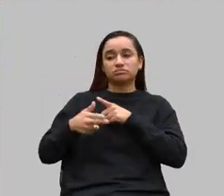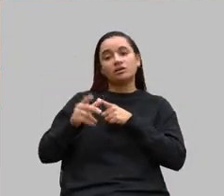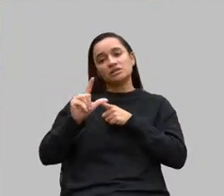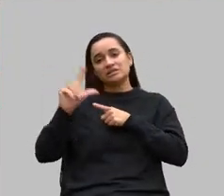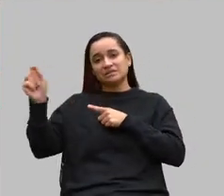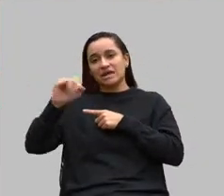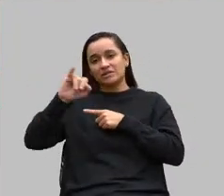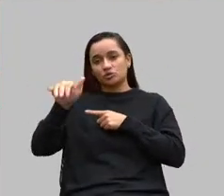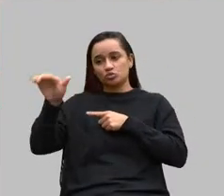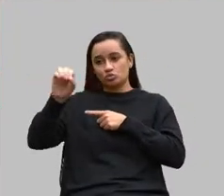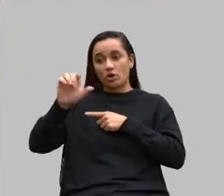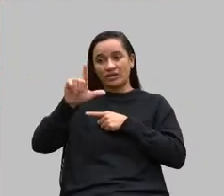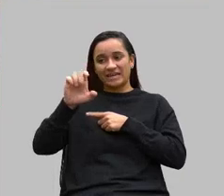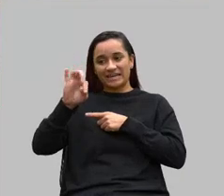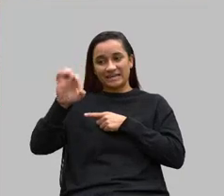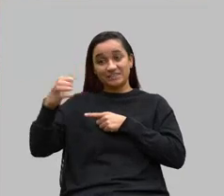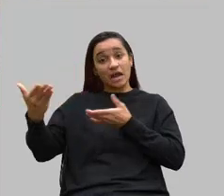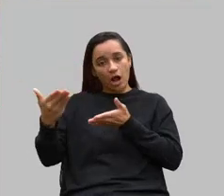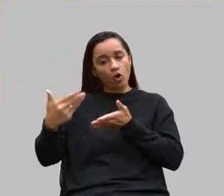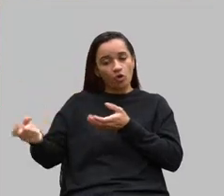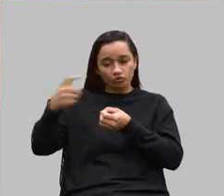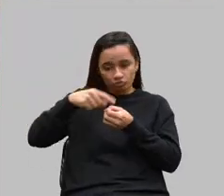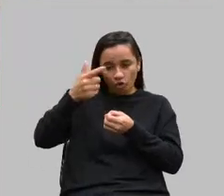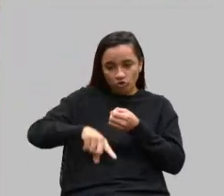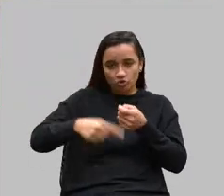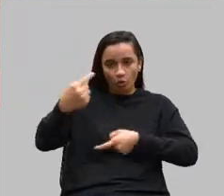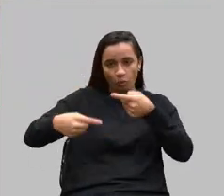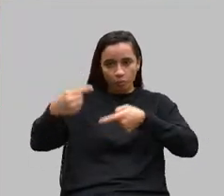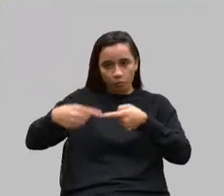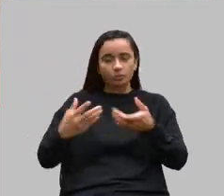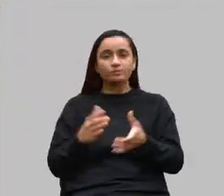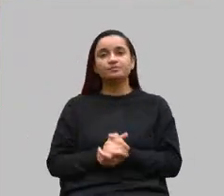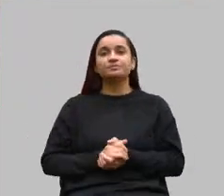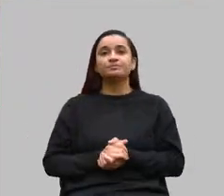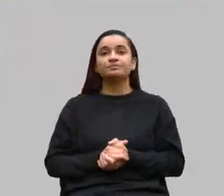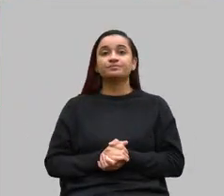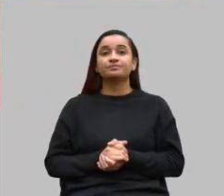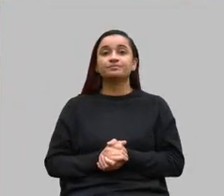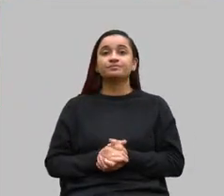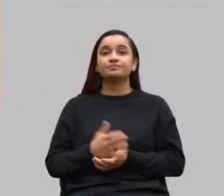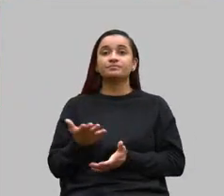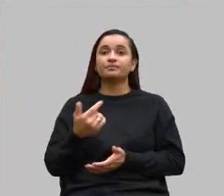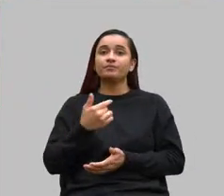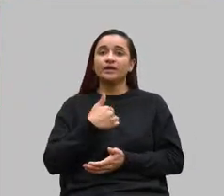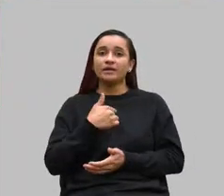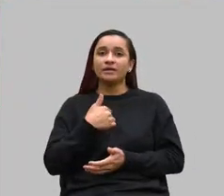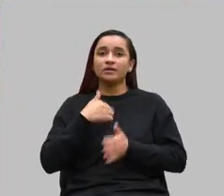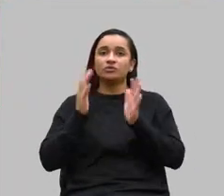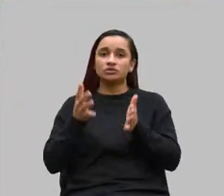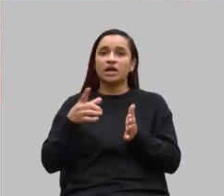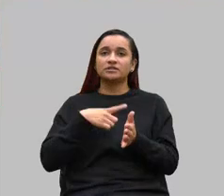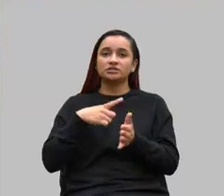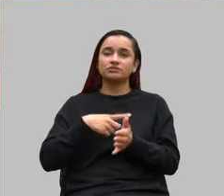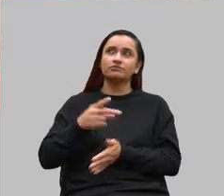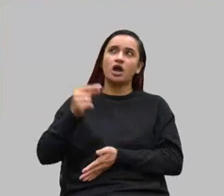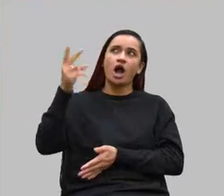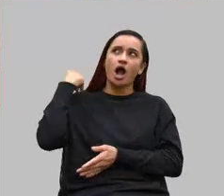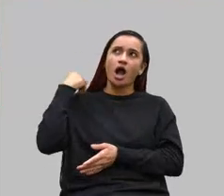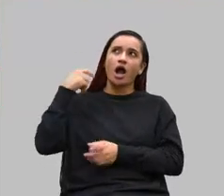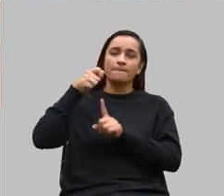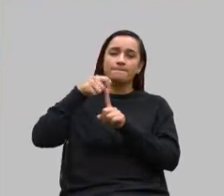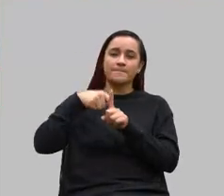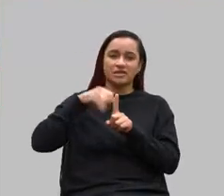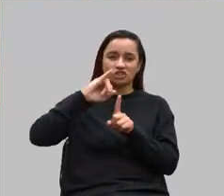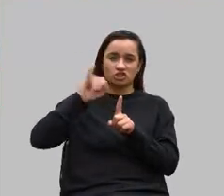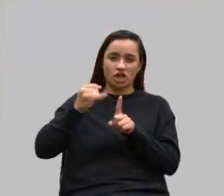agora retomamos bom eu eu tive numa reunião em janeiro desse ano